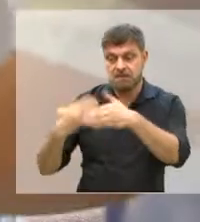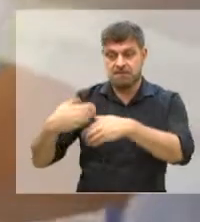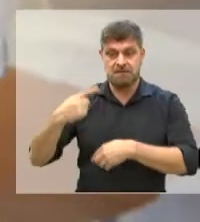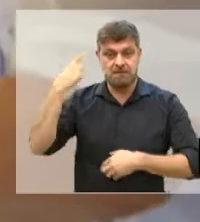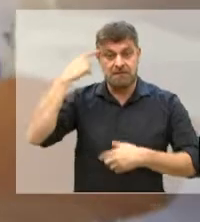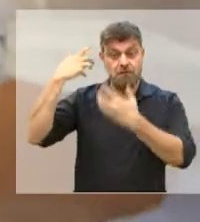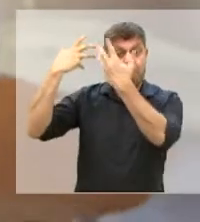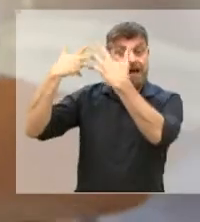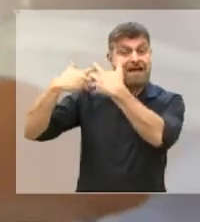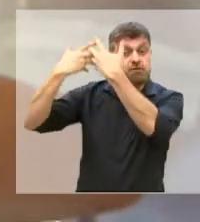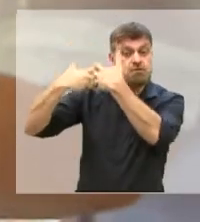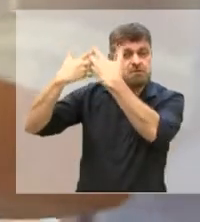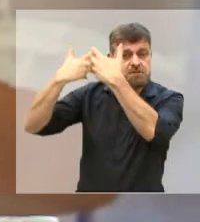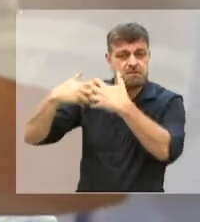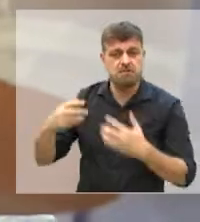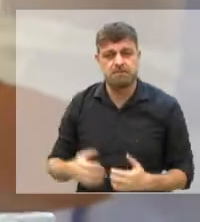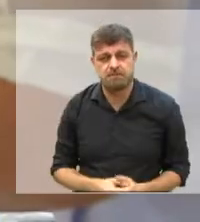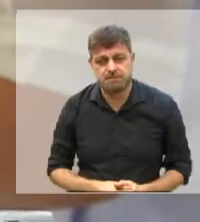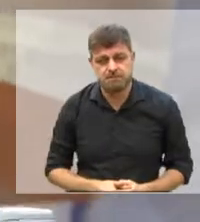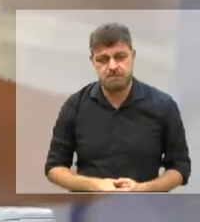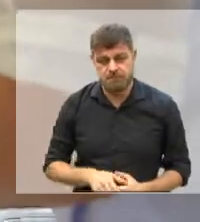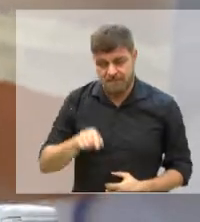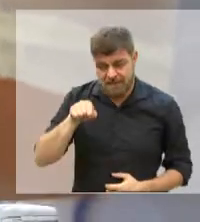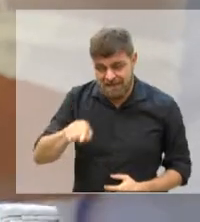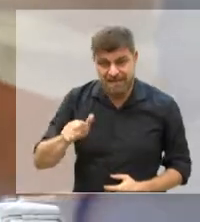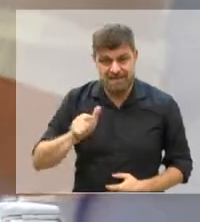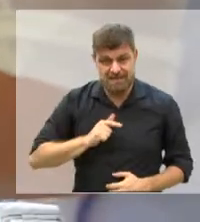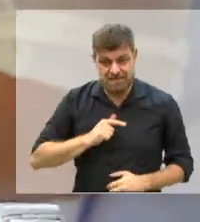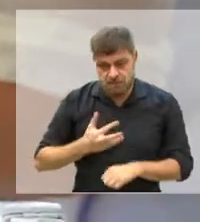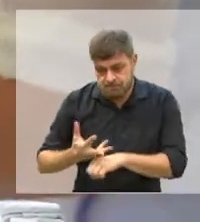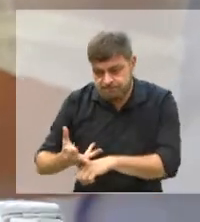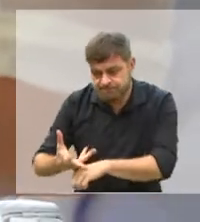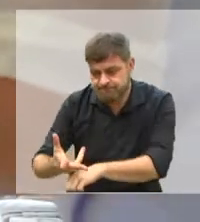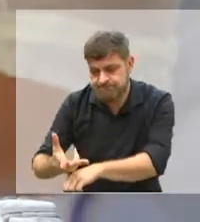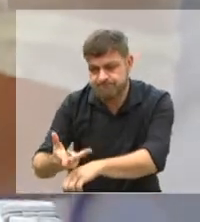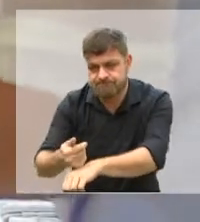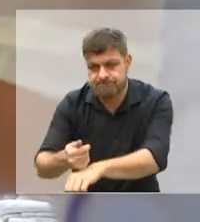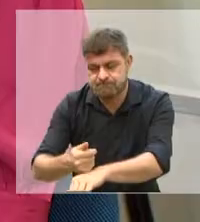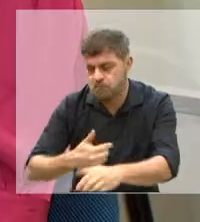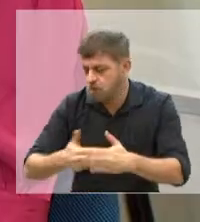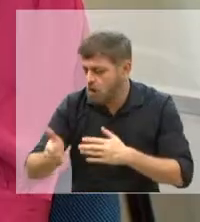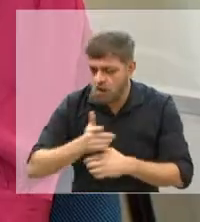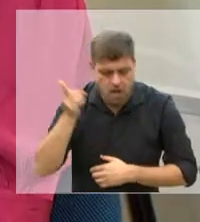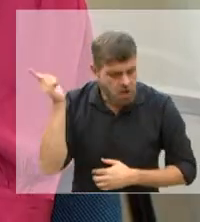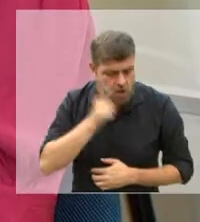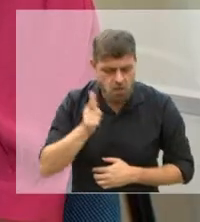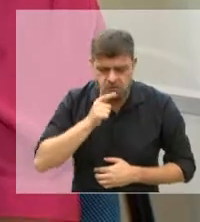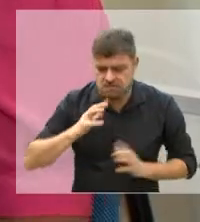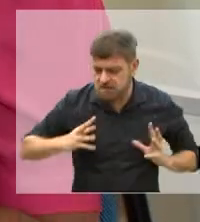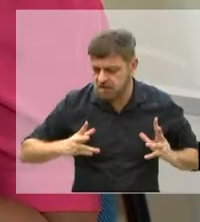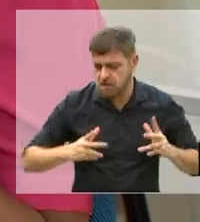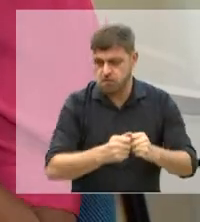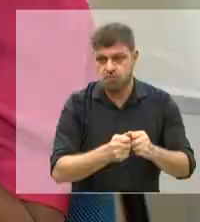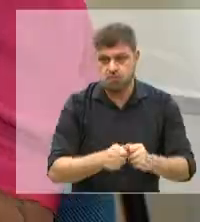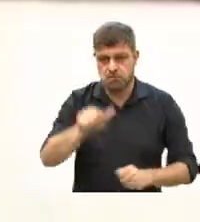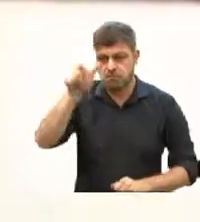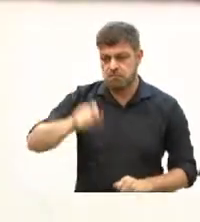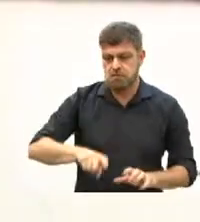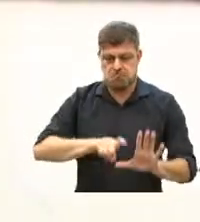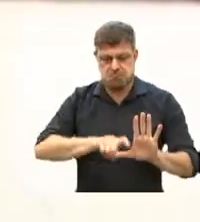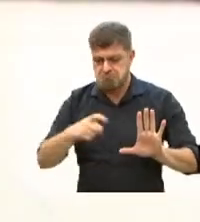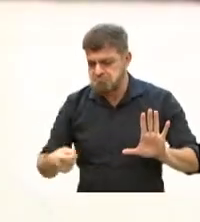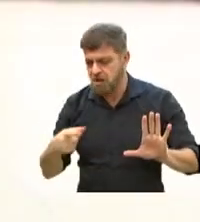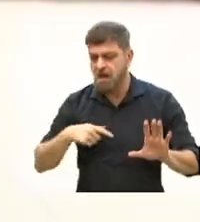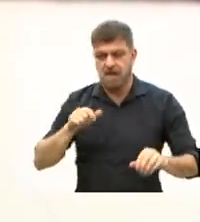espacial. Ele tendo essas habilidades, ele migra para onde for necessário. Independente se ele vai seguir uma profissão